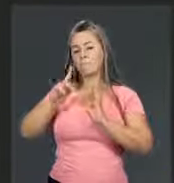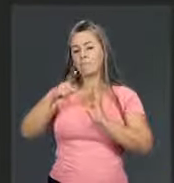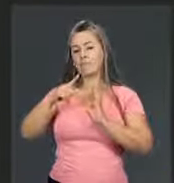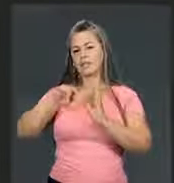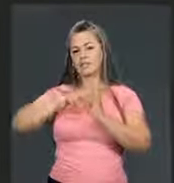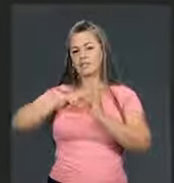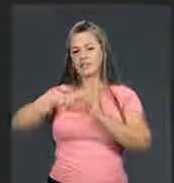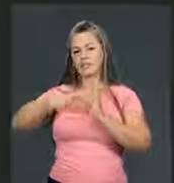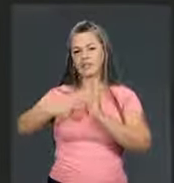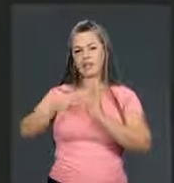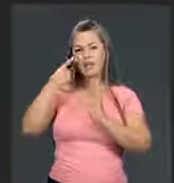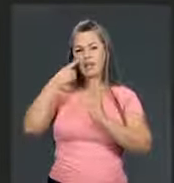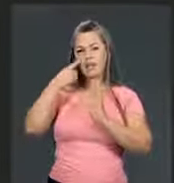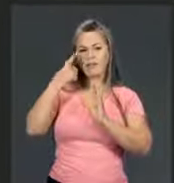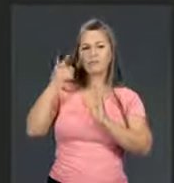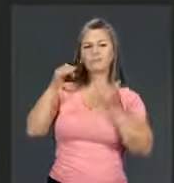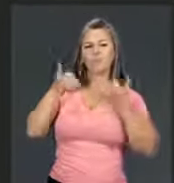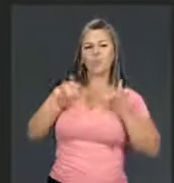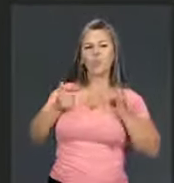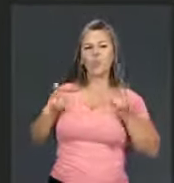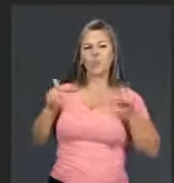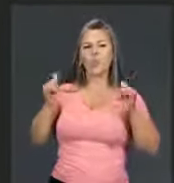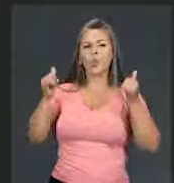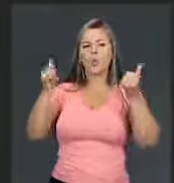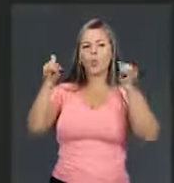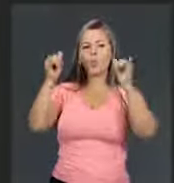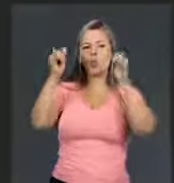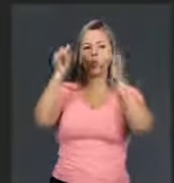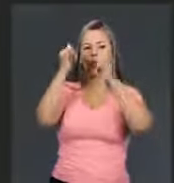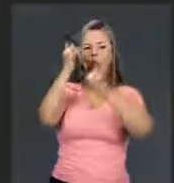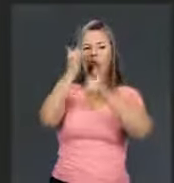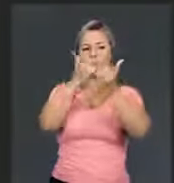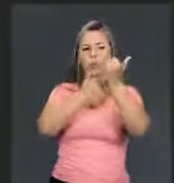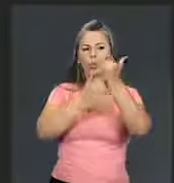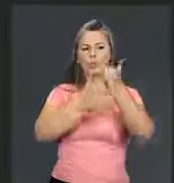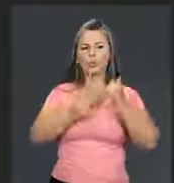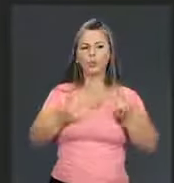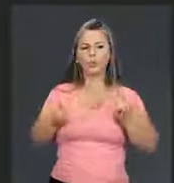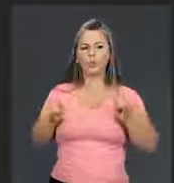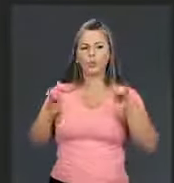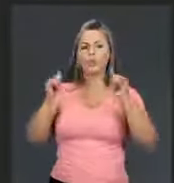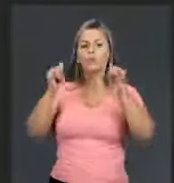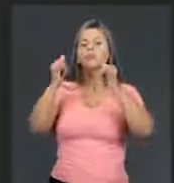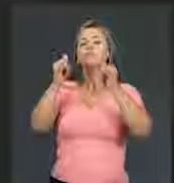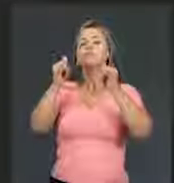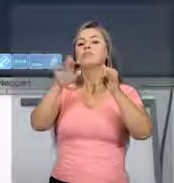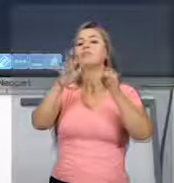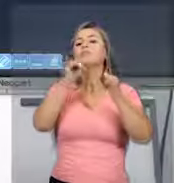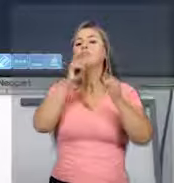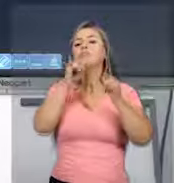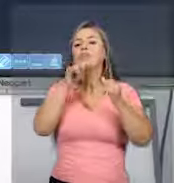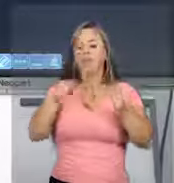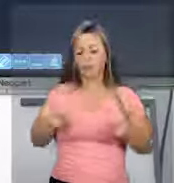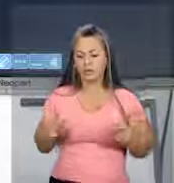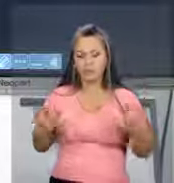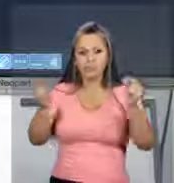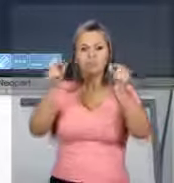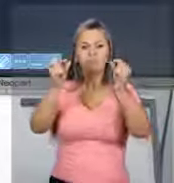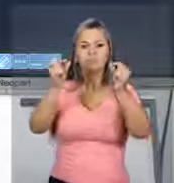energia por unidade de carga elétrica que pode ser fornecida por uma fonte. Terceiro